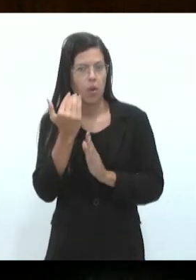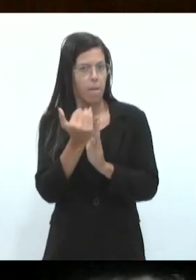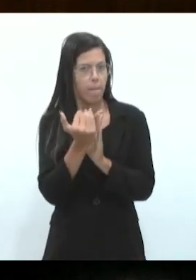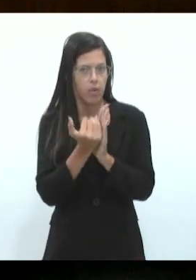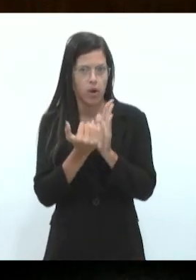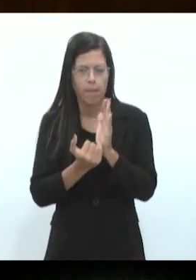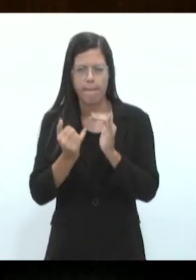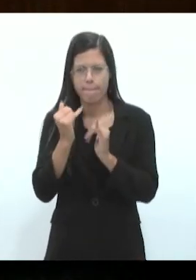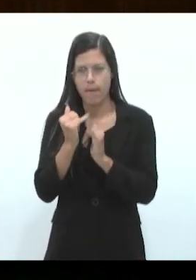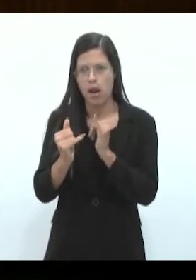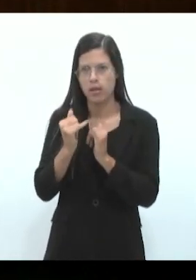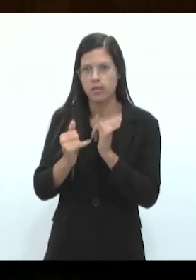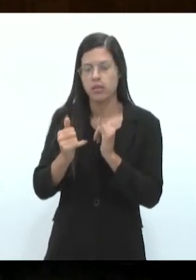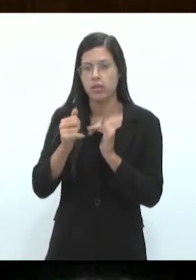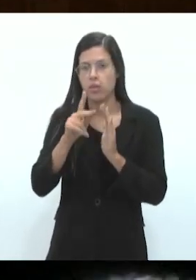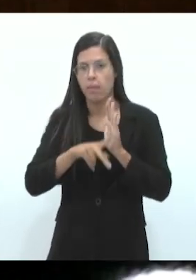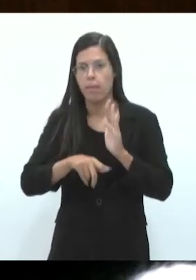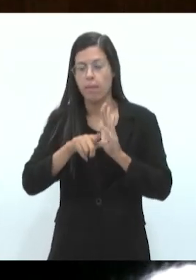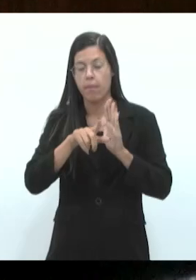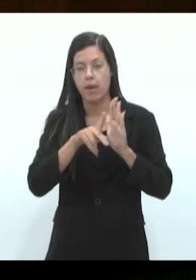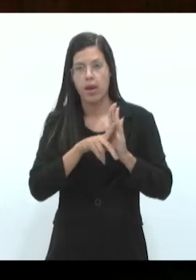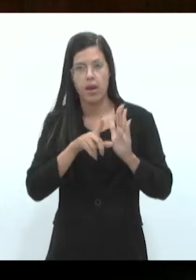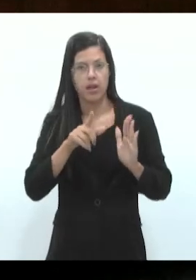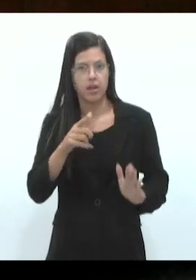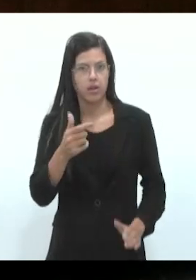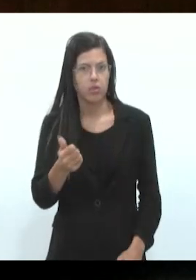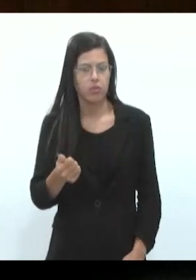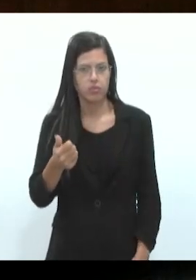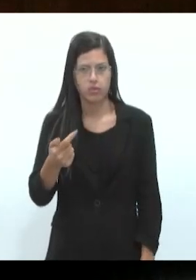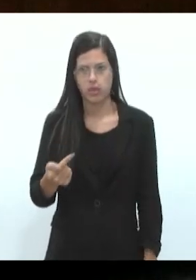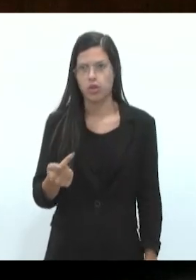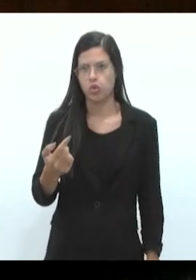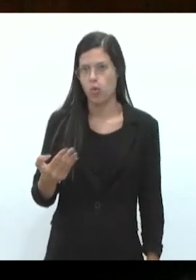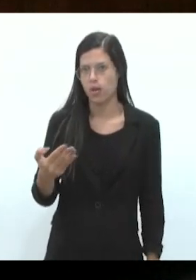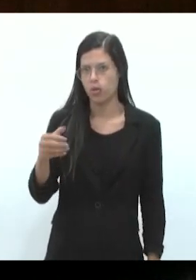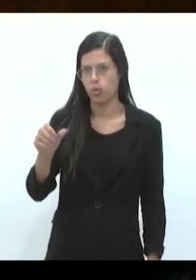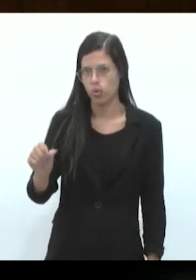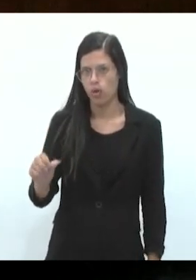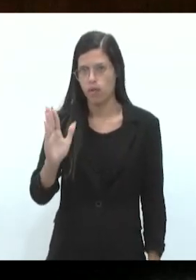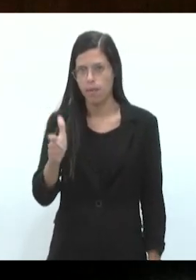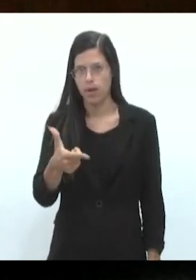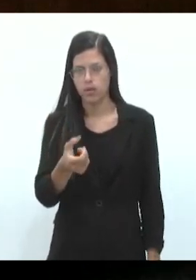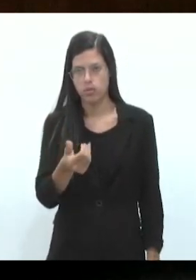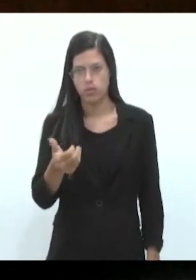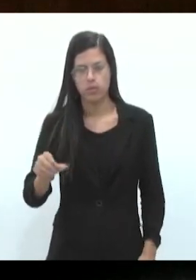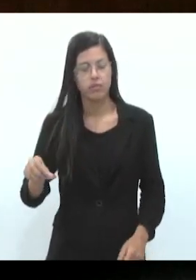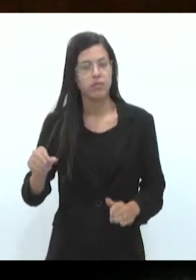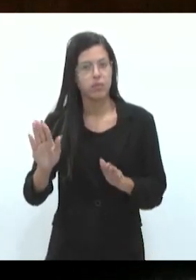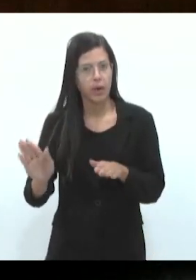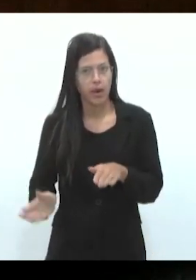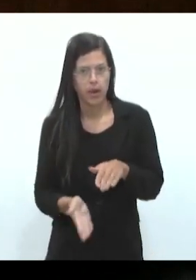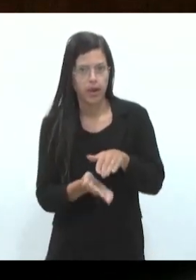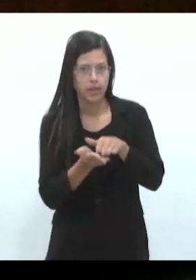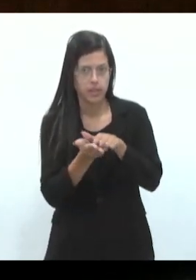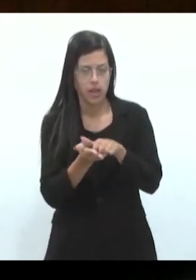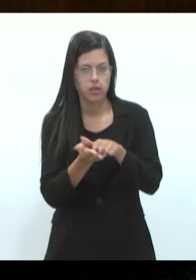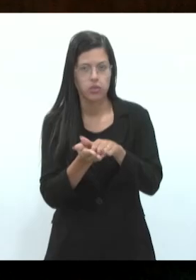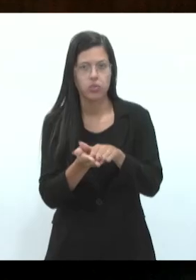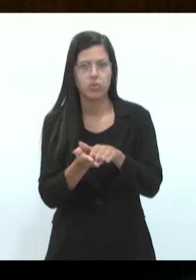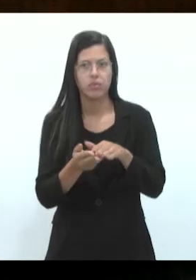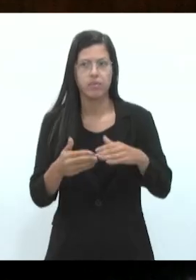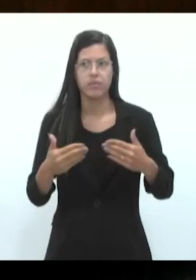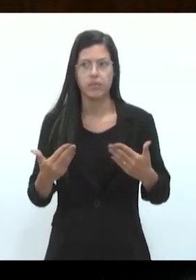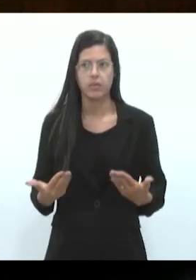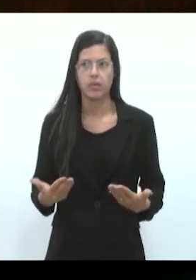ordem, PL 1749 de 19, foi anexado ao PL 728 de 11. Então,